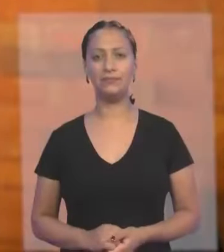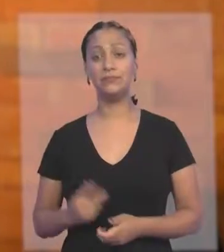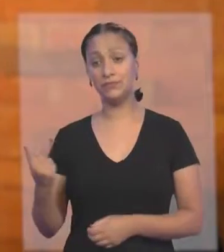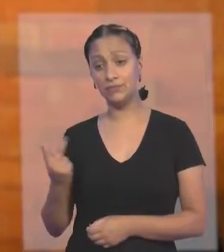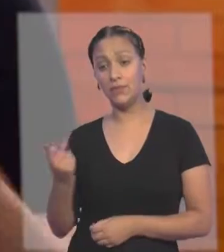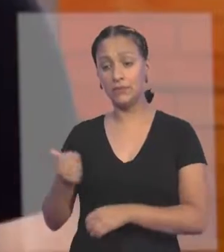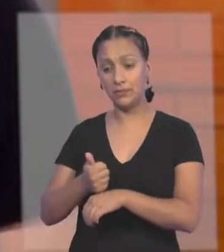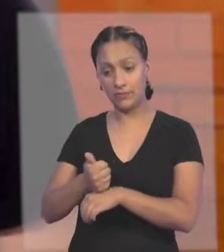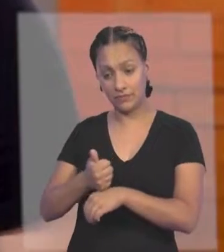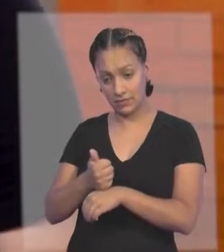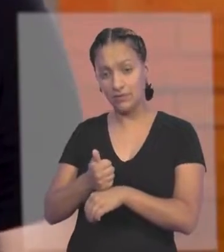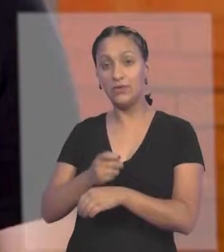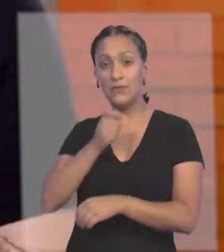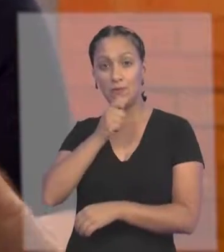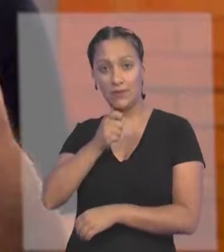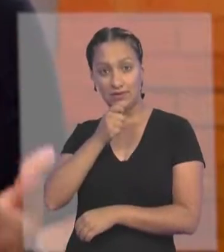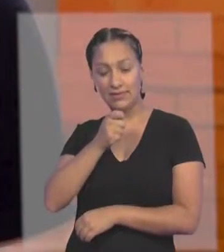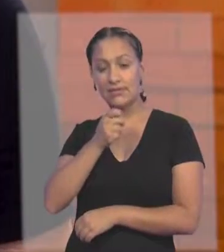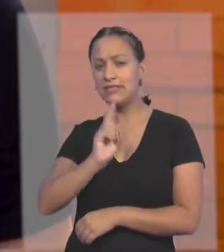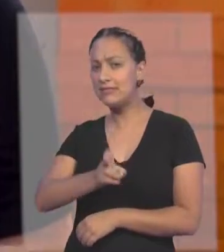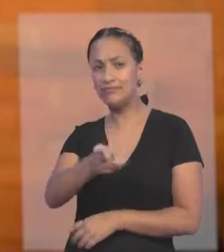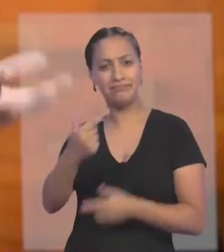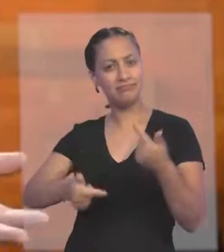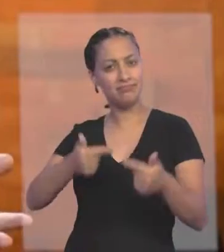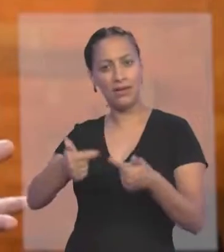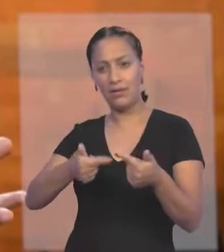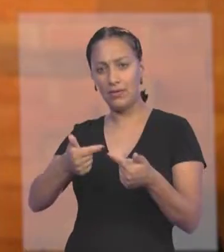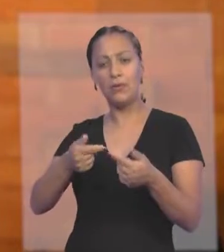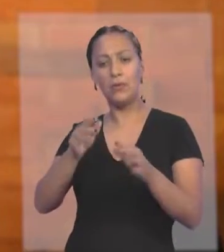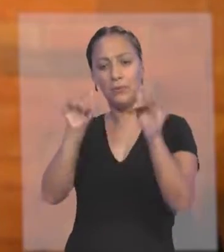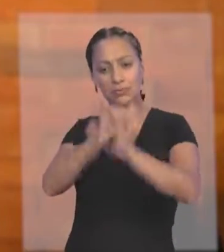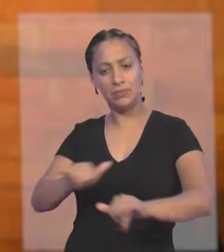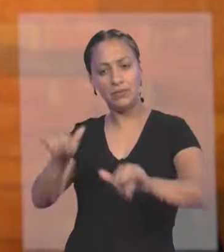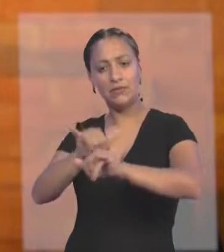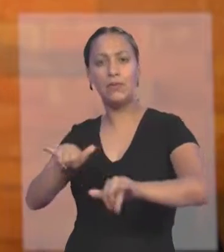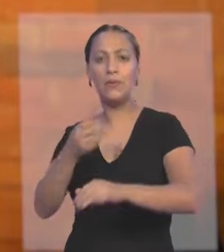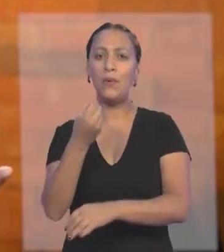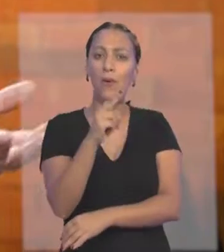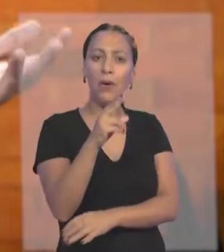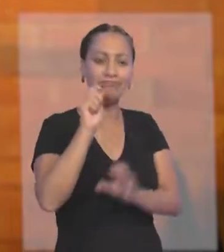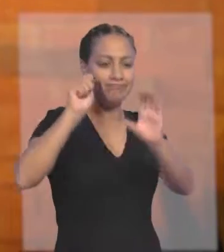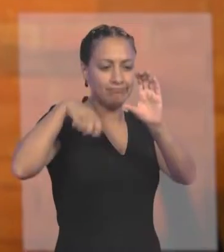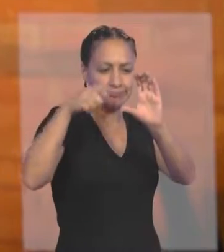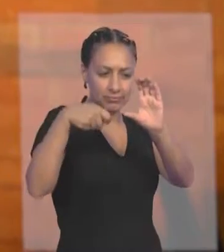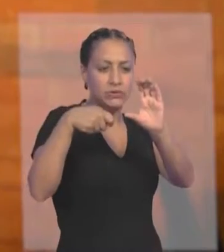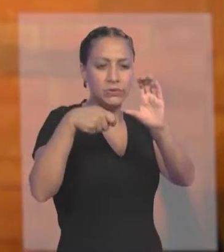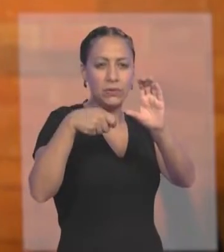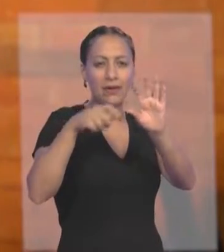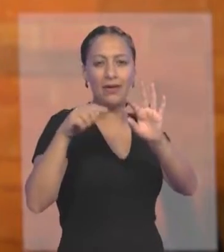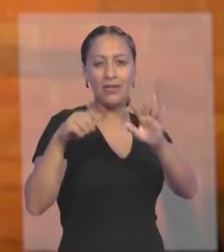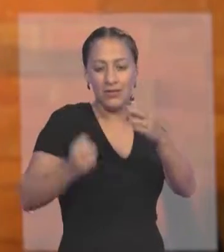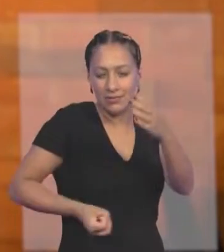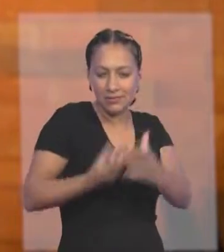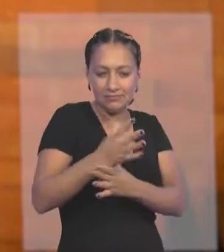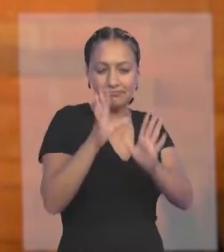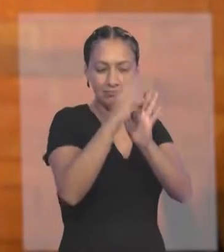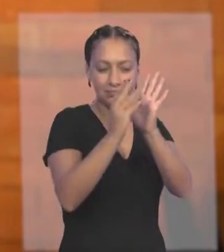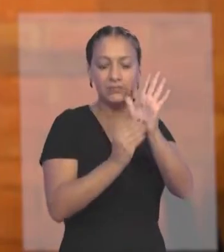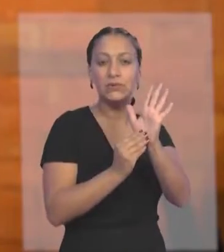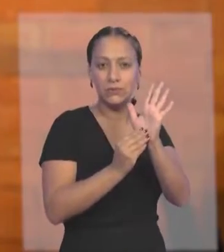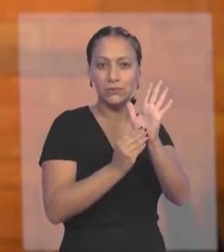Somos dois profissionais jornalistas que sempre trabalharam com publicidade ou com audiovisual. Então, nós somos produtores de